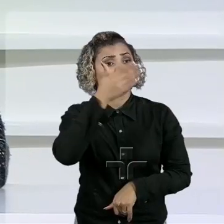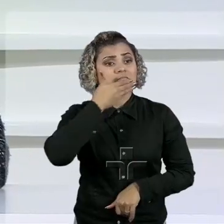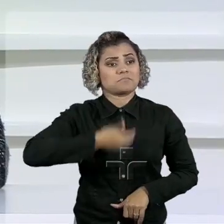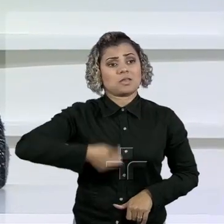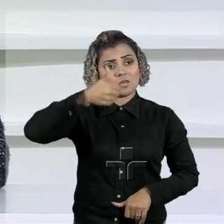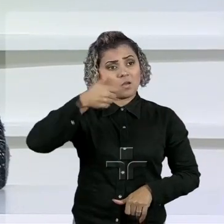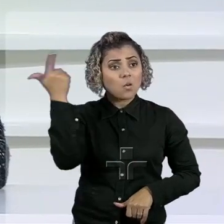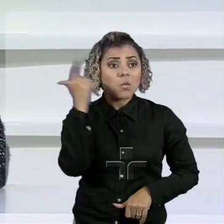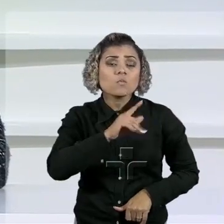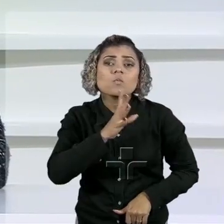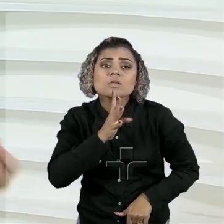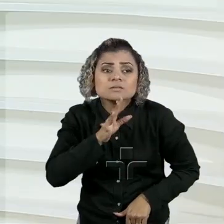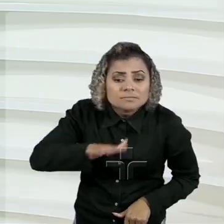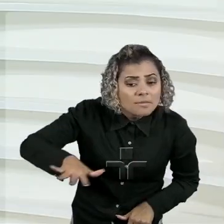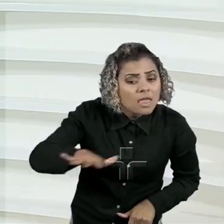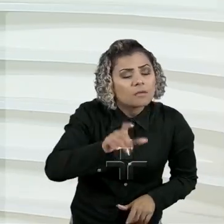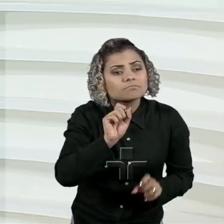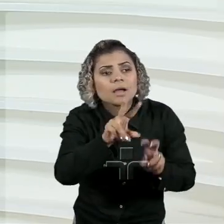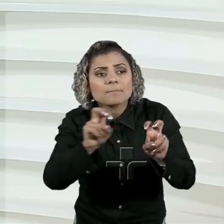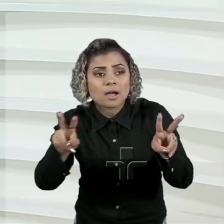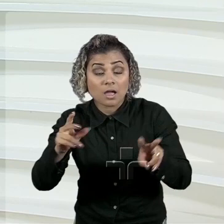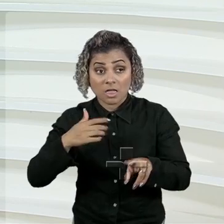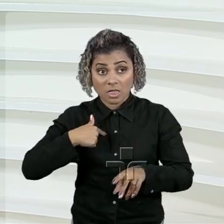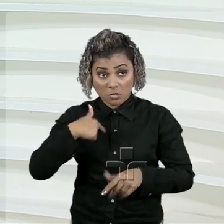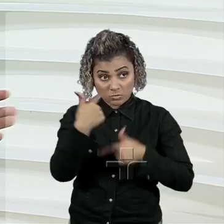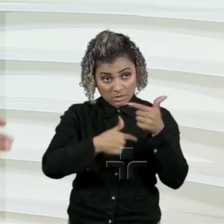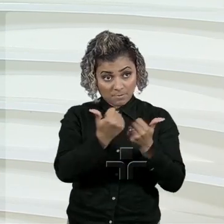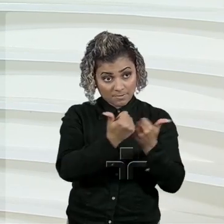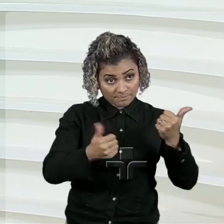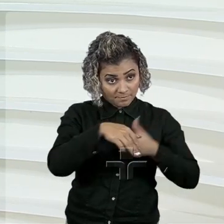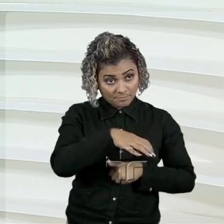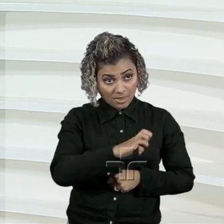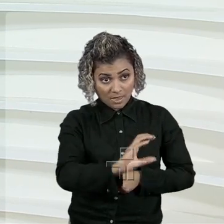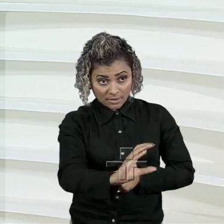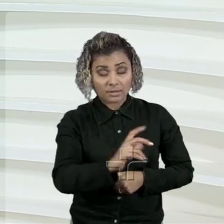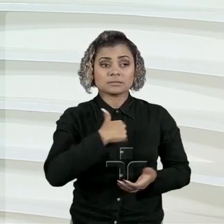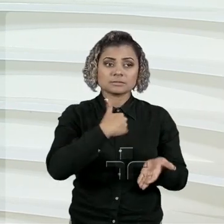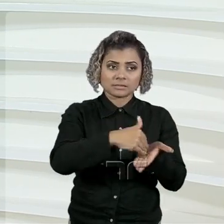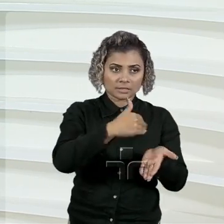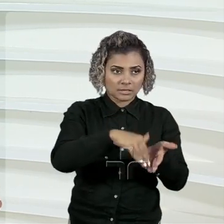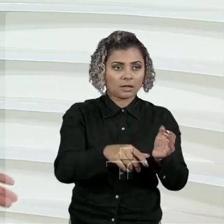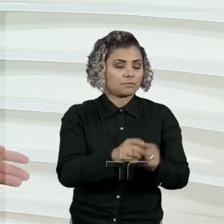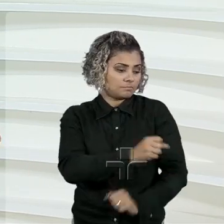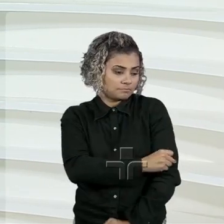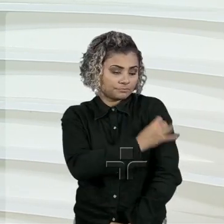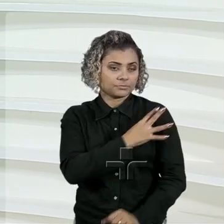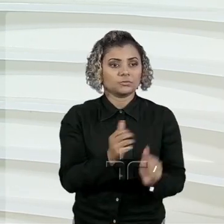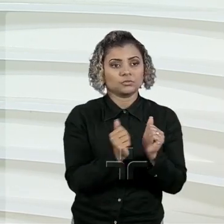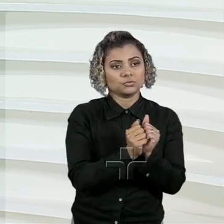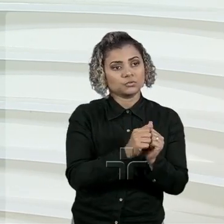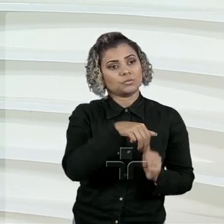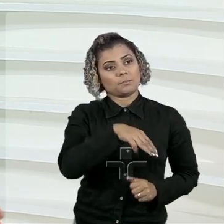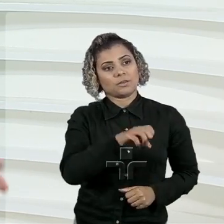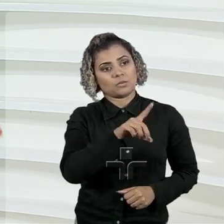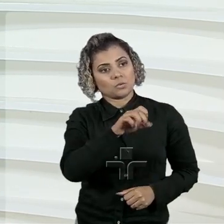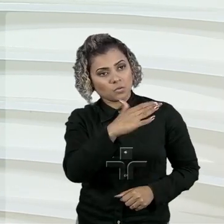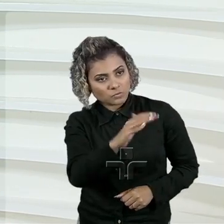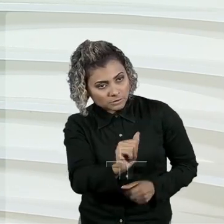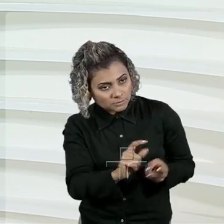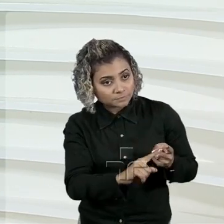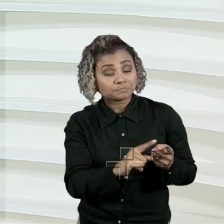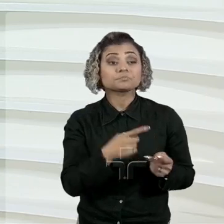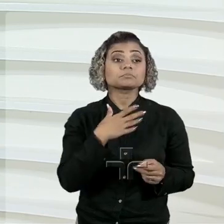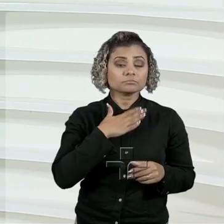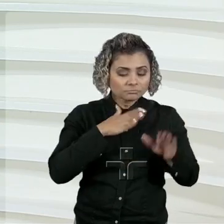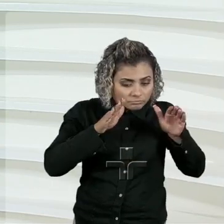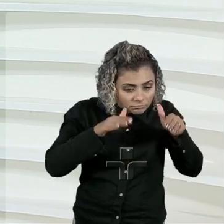conhecer o que está pela frente. Quando eu estava lá no Ministério da Educação, seja como secretário de Educação Básica junto com Mendonça, ou depois como ministro, a gente olhou muito